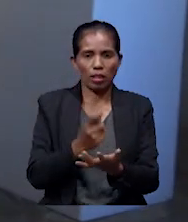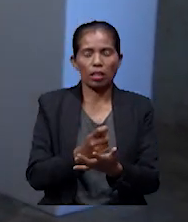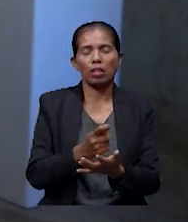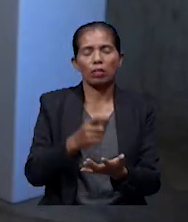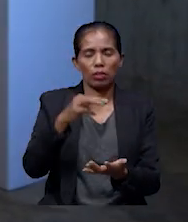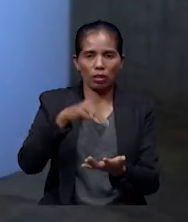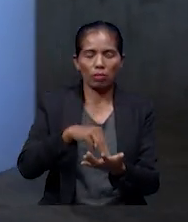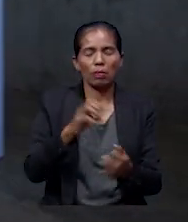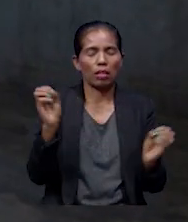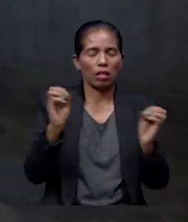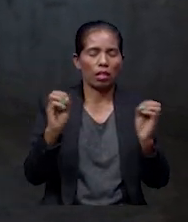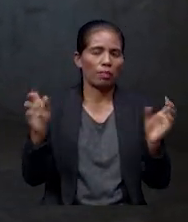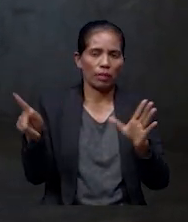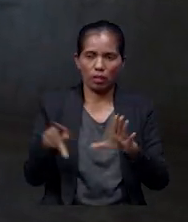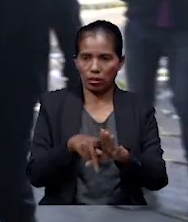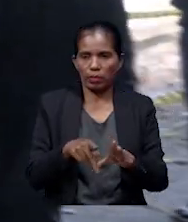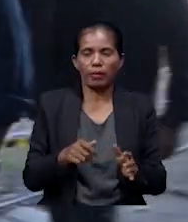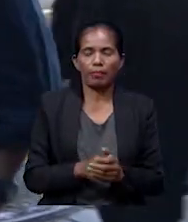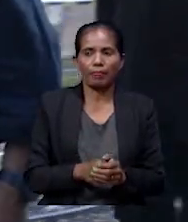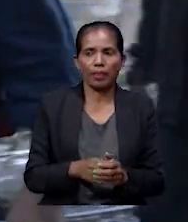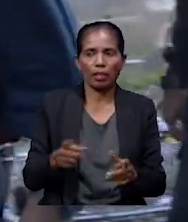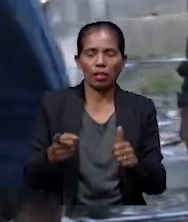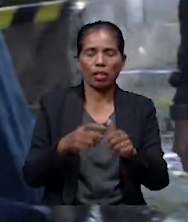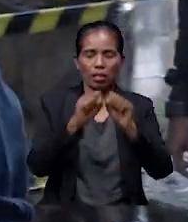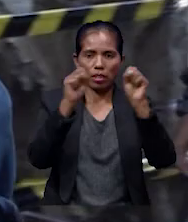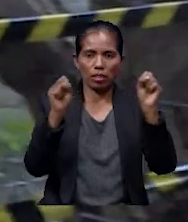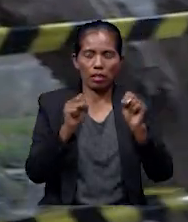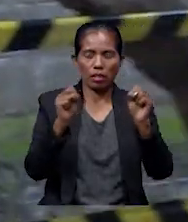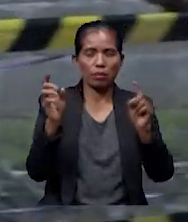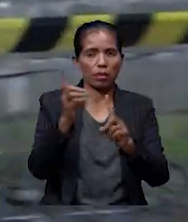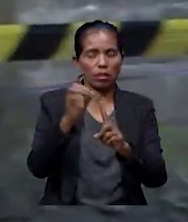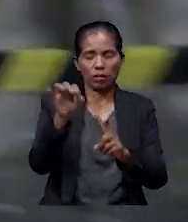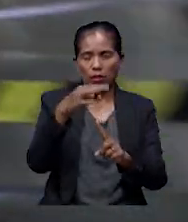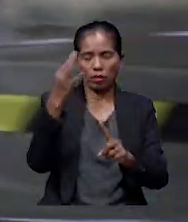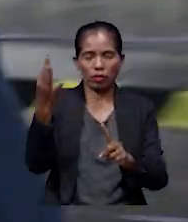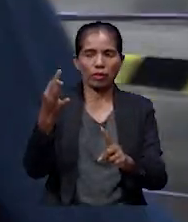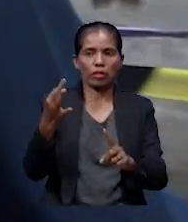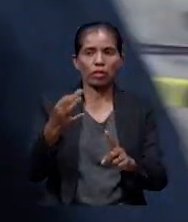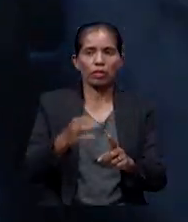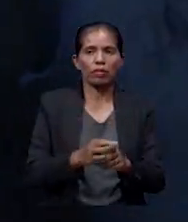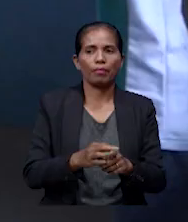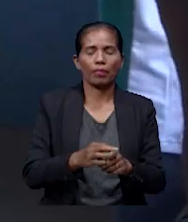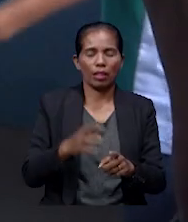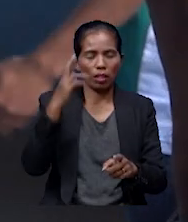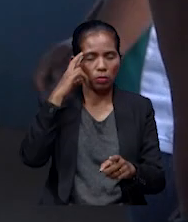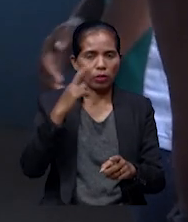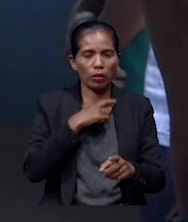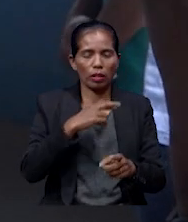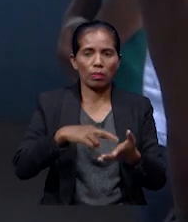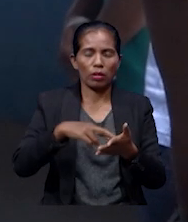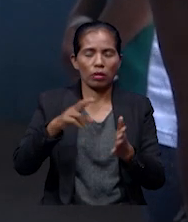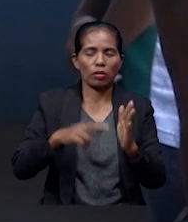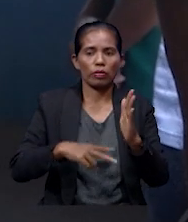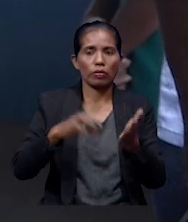Eleisang presidensial primera ronda nebe halau iha sabadu lorong san resensia fulane kandidatu mais votado mak Zé Ramos Horta ho